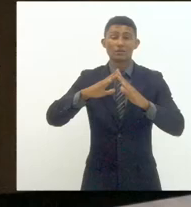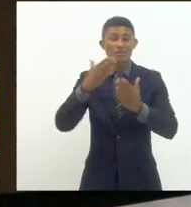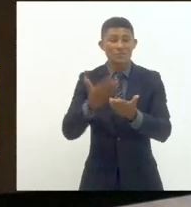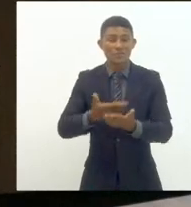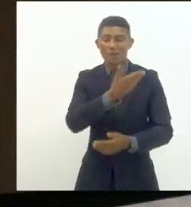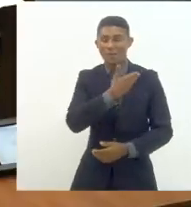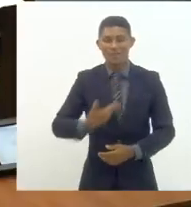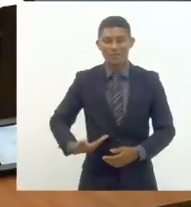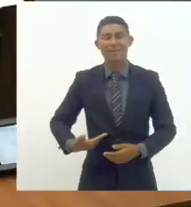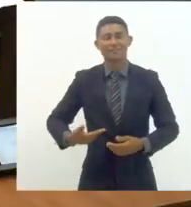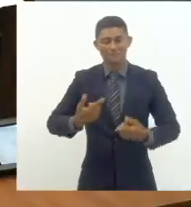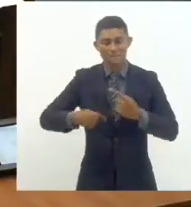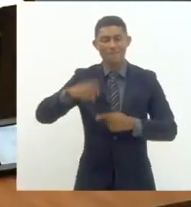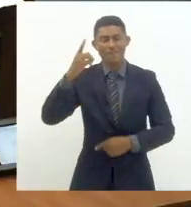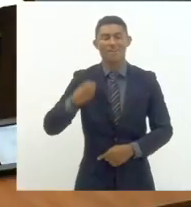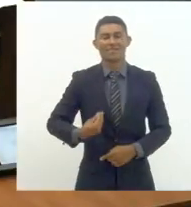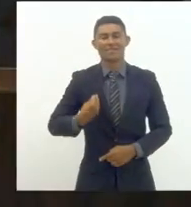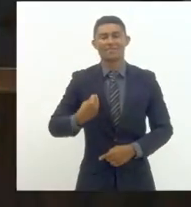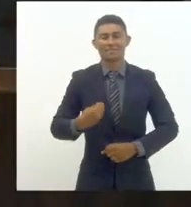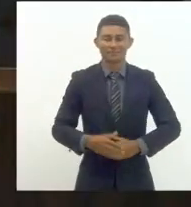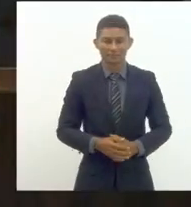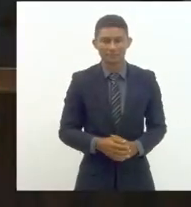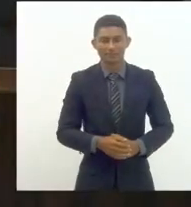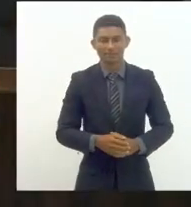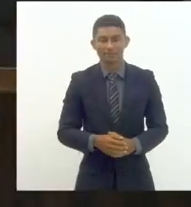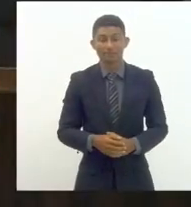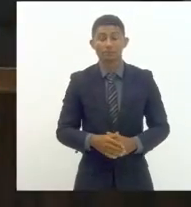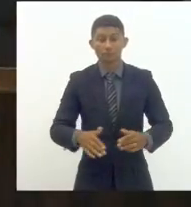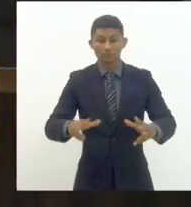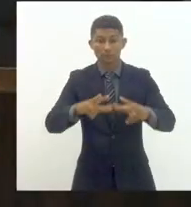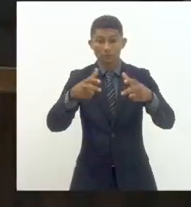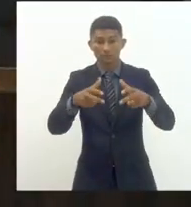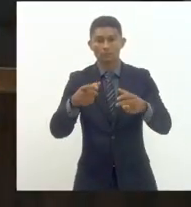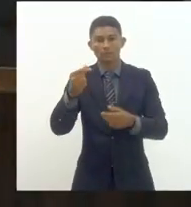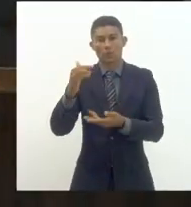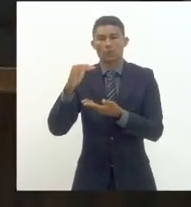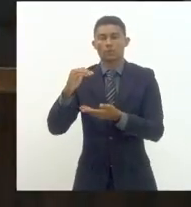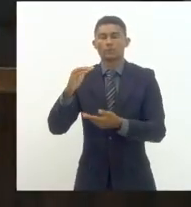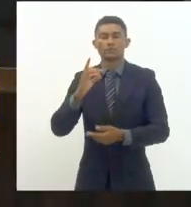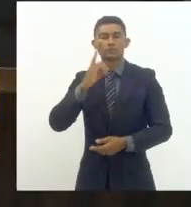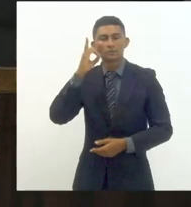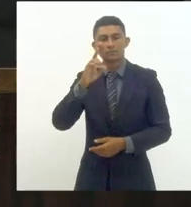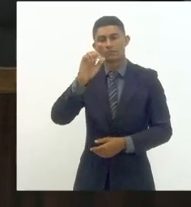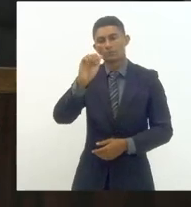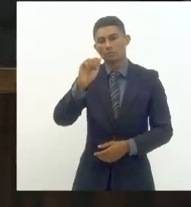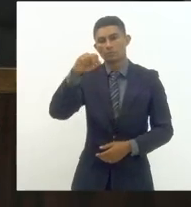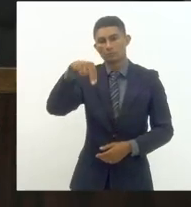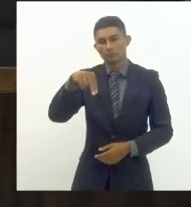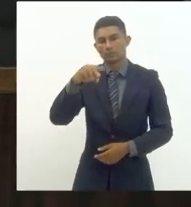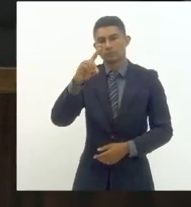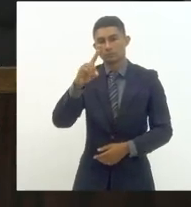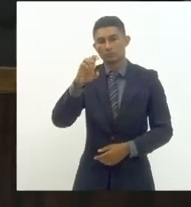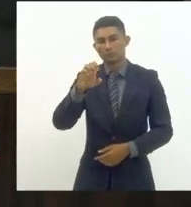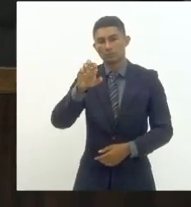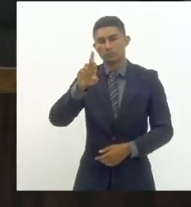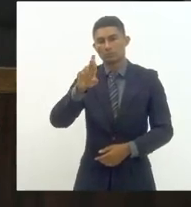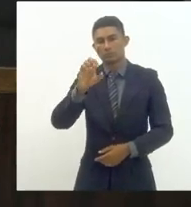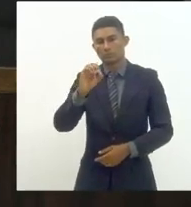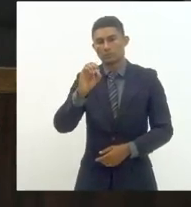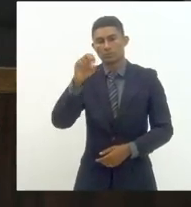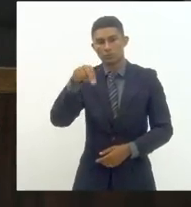Rio de Janeiro. Pela Comissão de Orçamento, deputado Anderson Moraes.